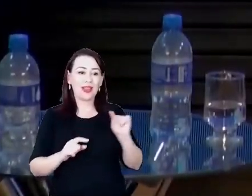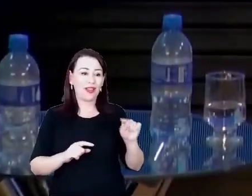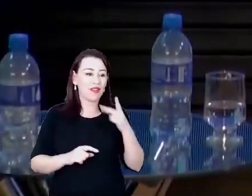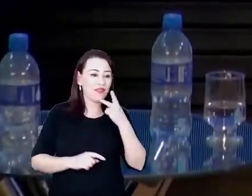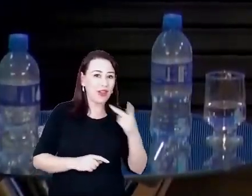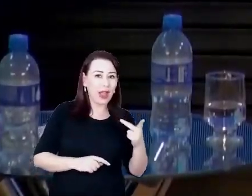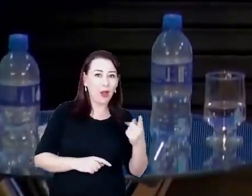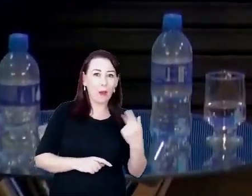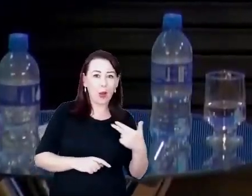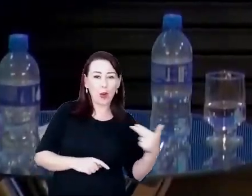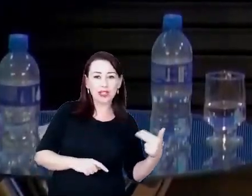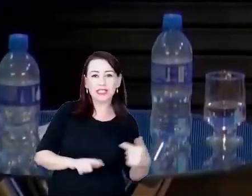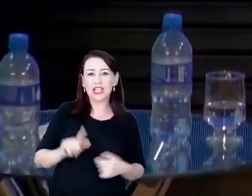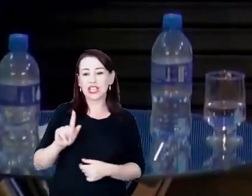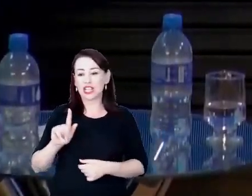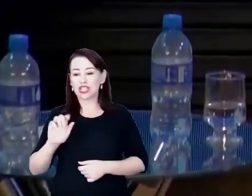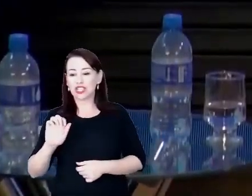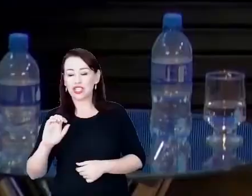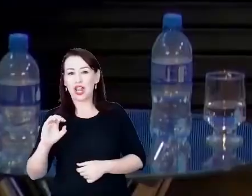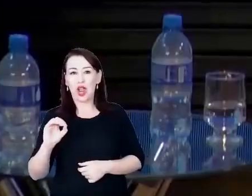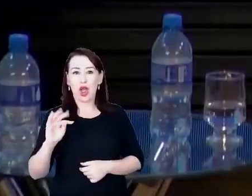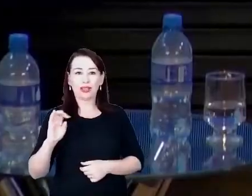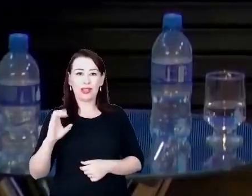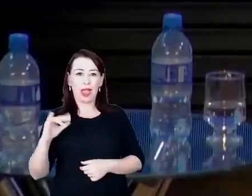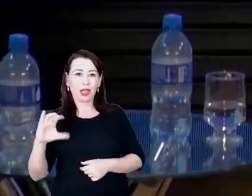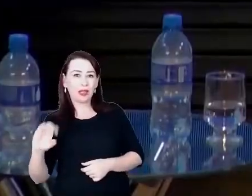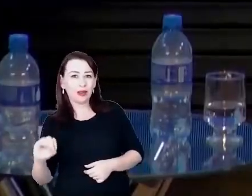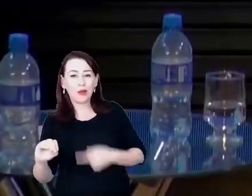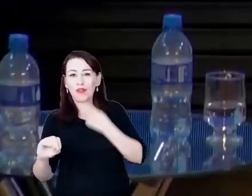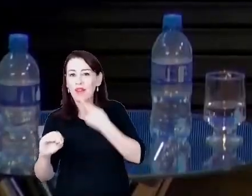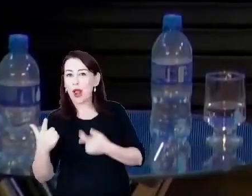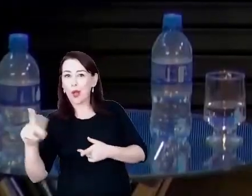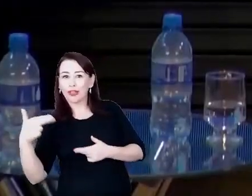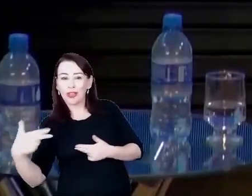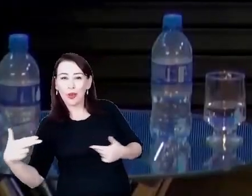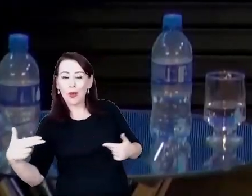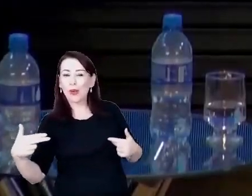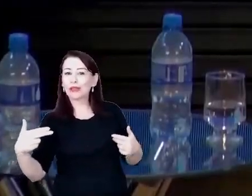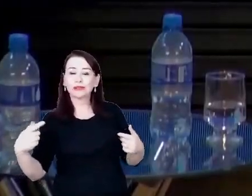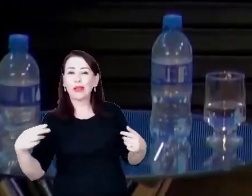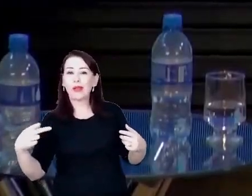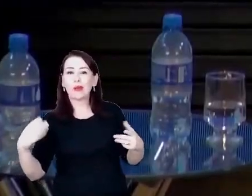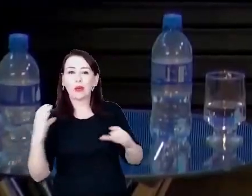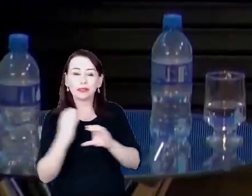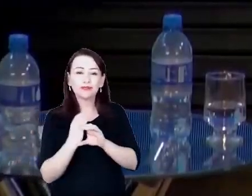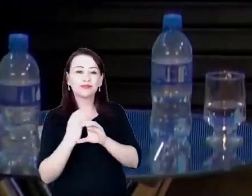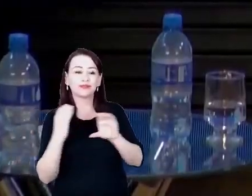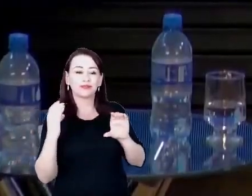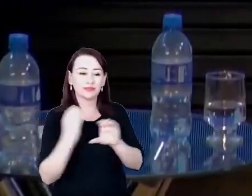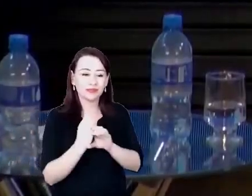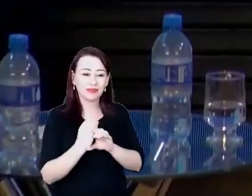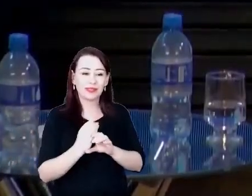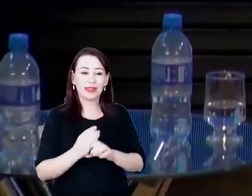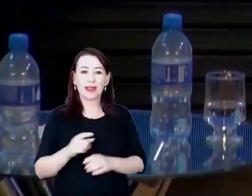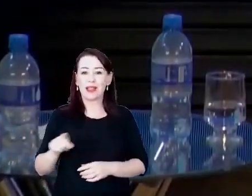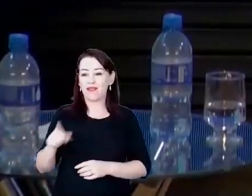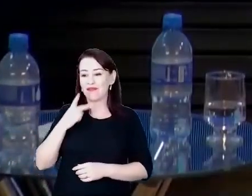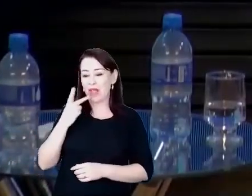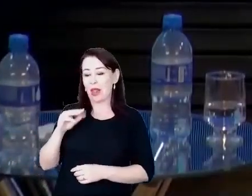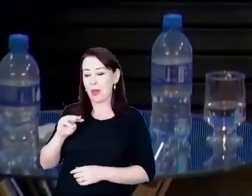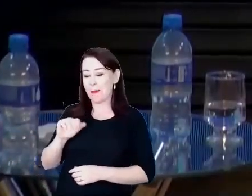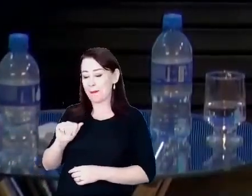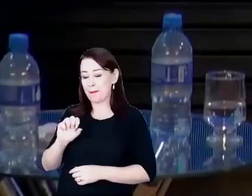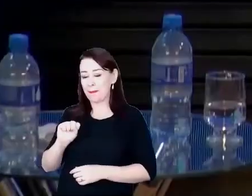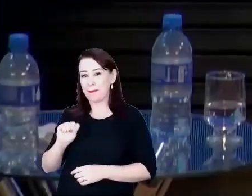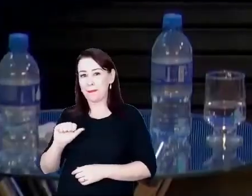geotécnico sempre tem na cabeça a umidade geotécnica corrigida ali pela massa seca, né? Eles trabalham com massa